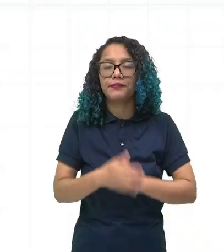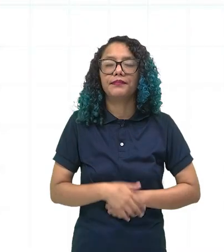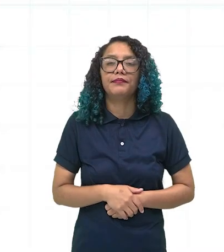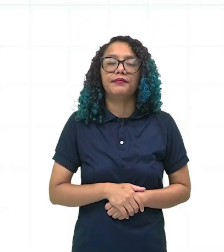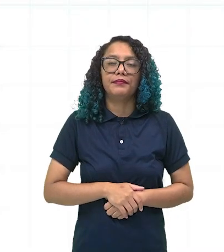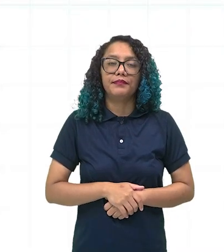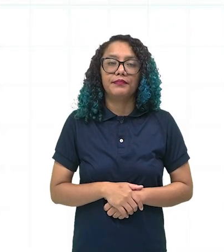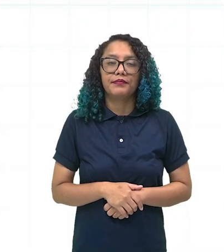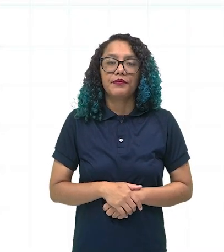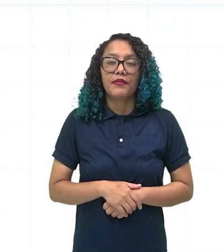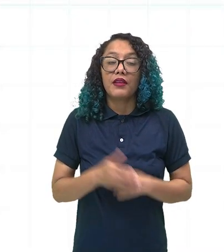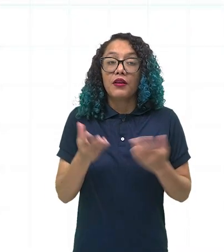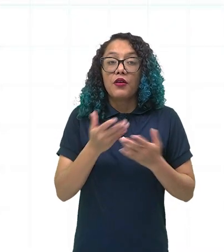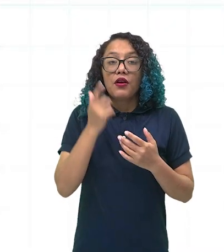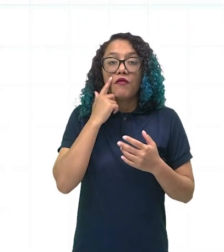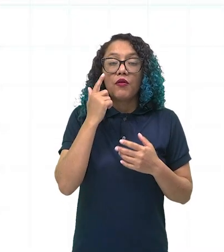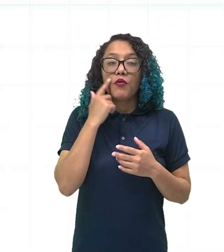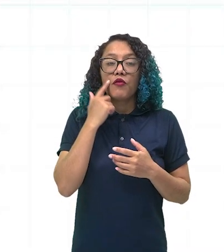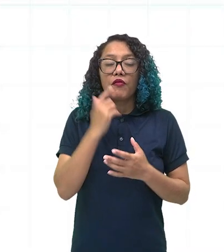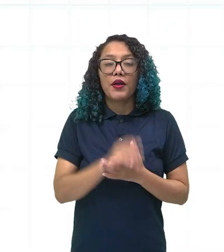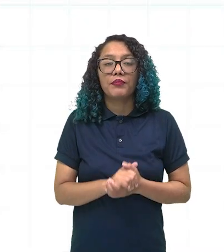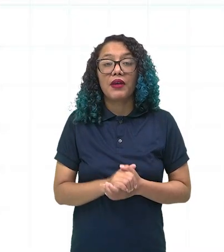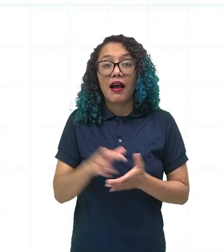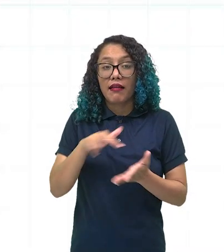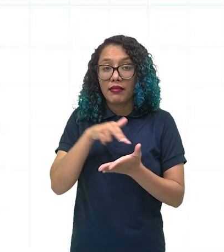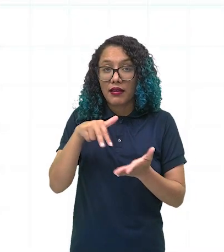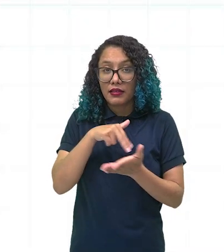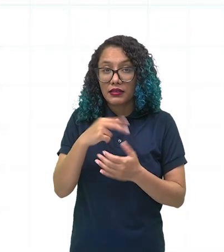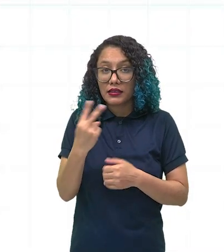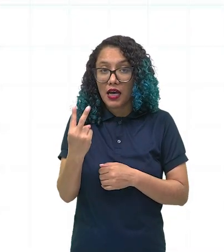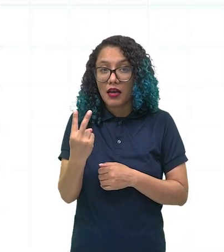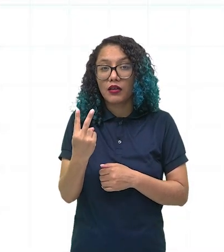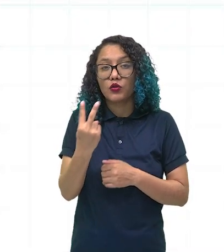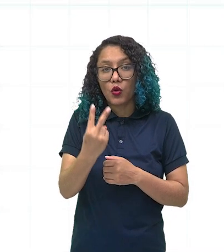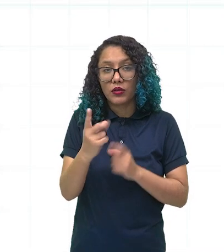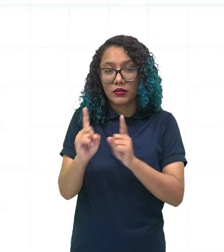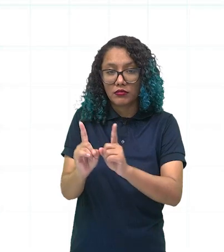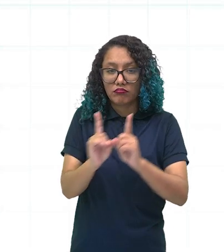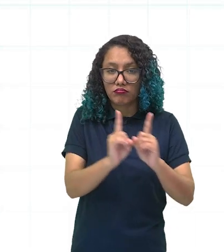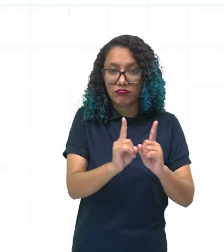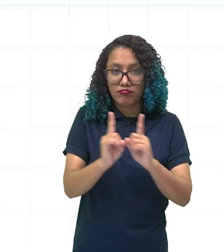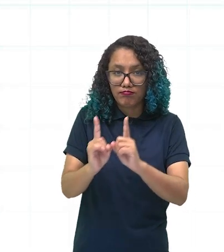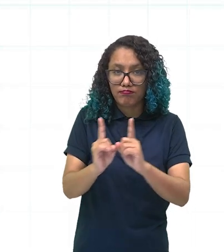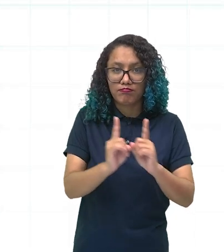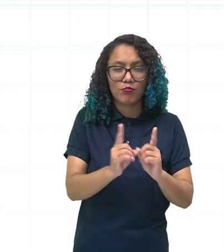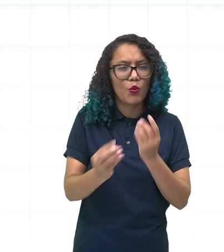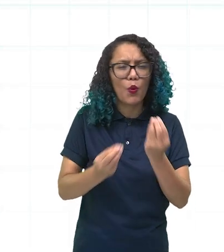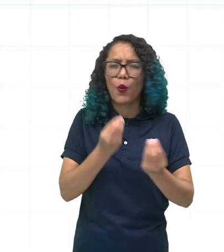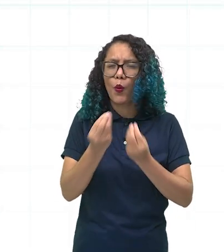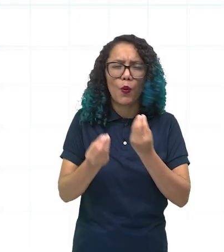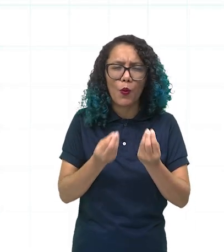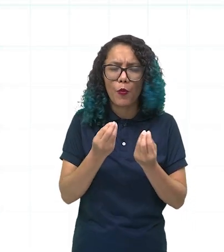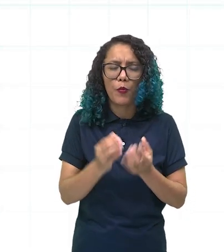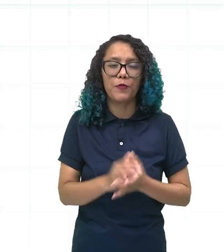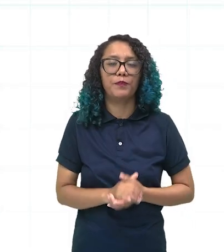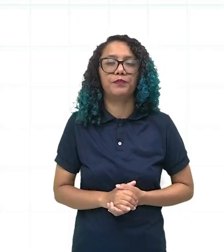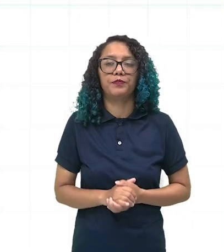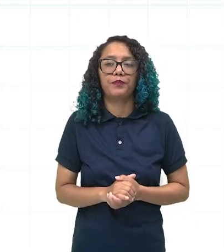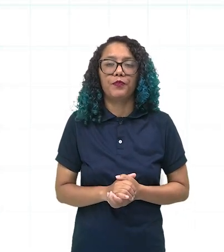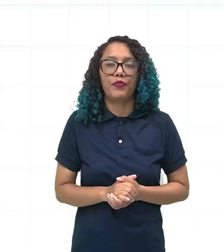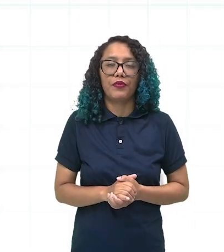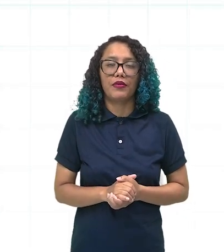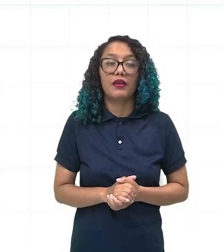e aí vamos ver essa questão da dança em casal no bolero. O bolero é uma dança